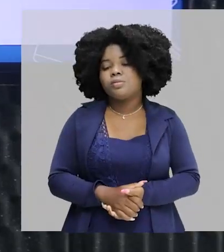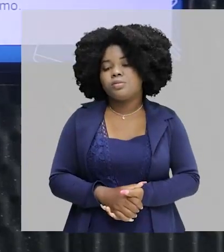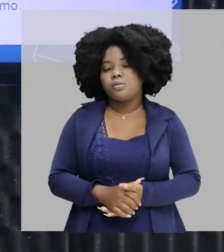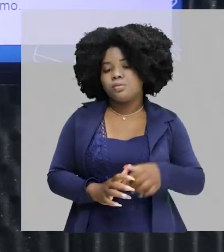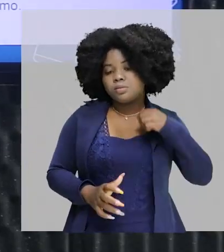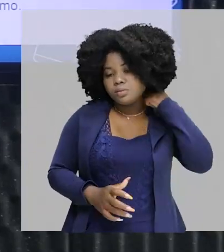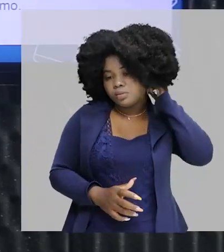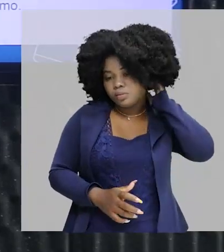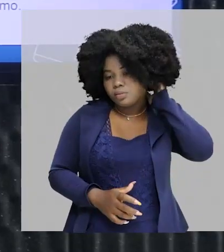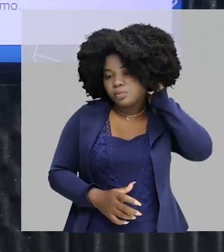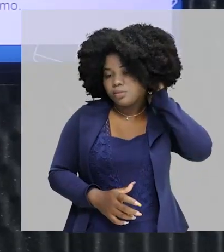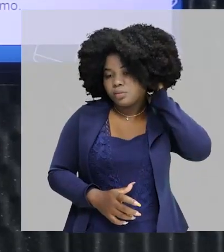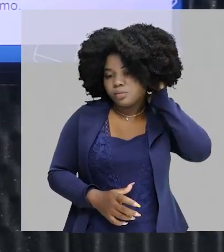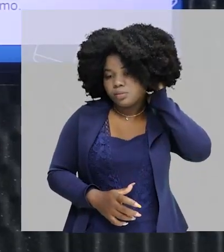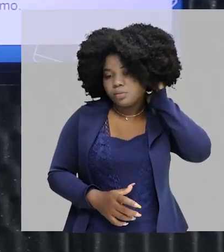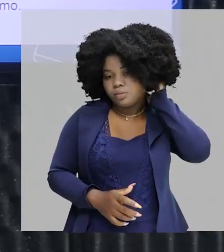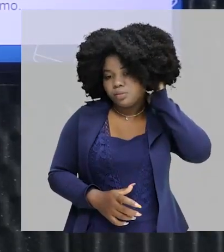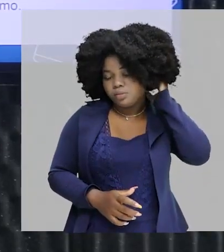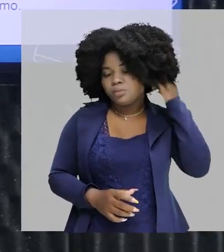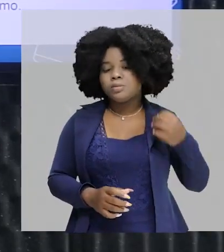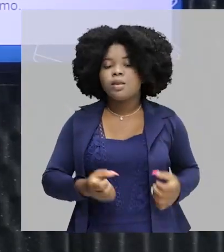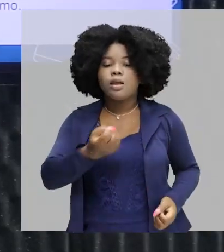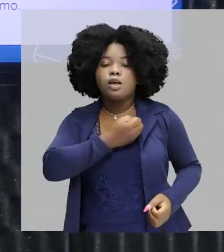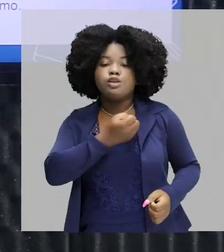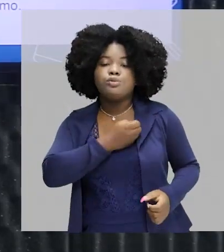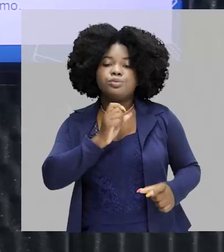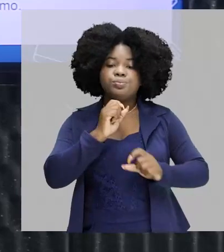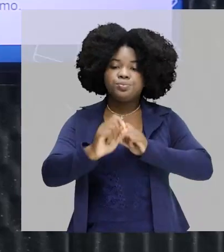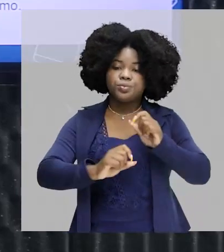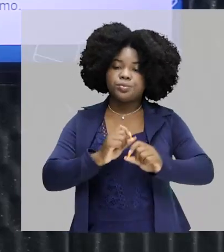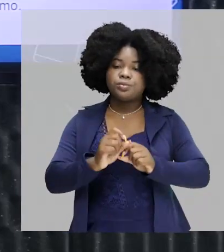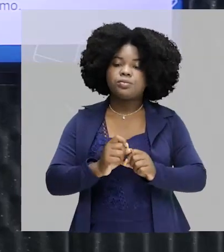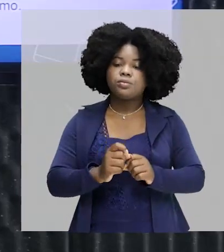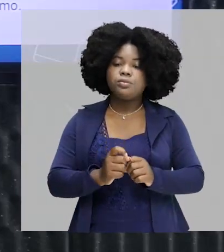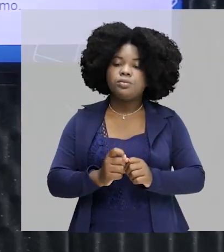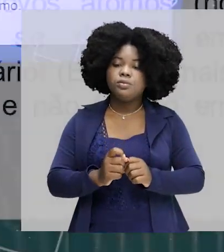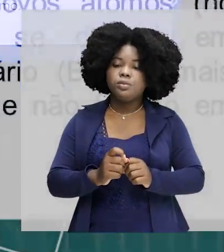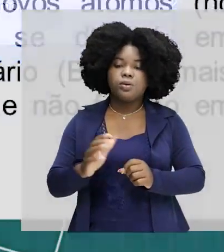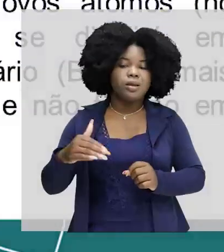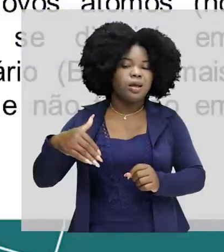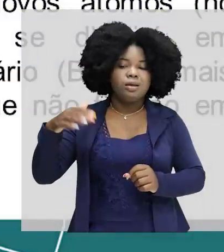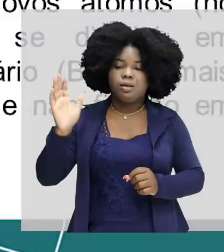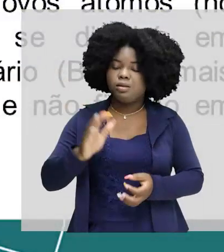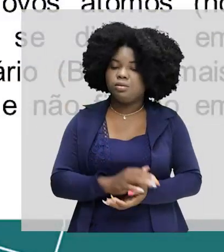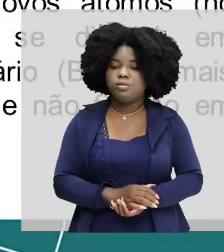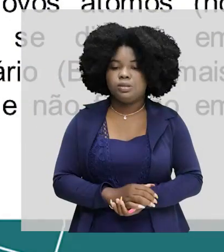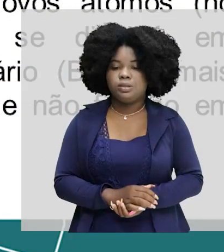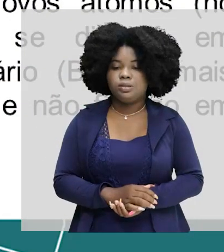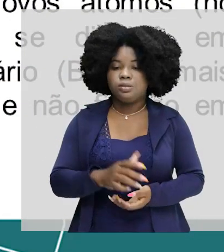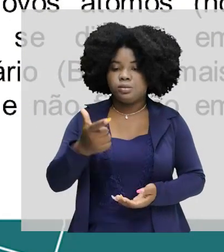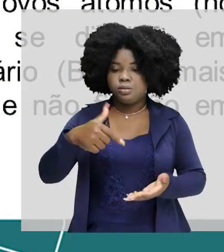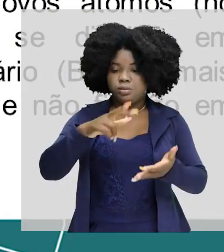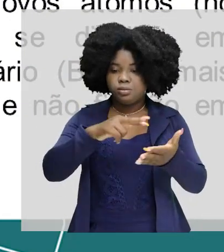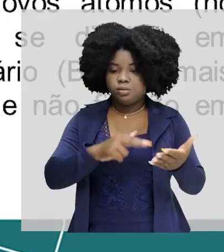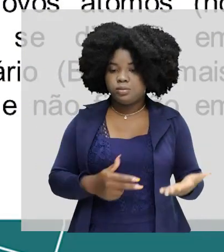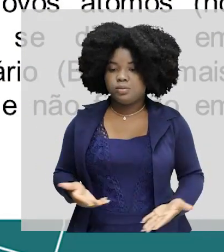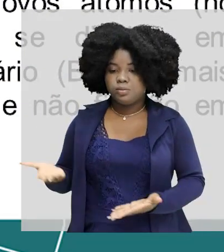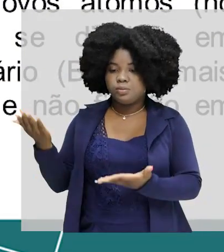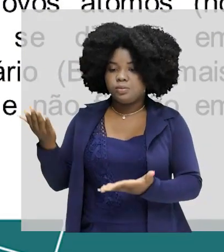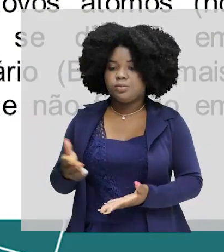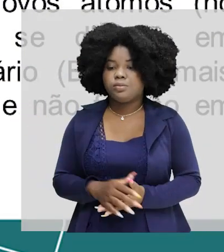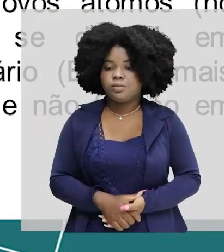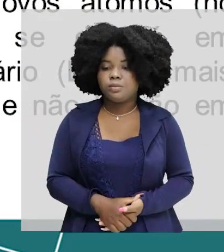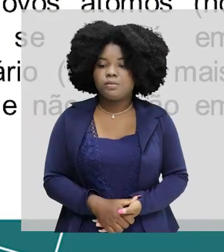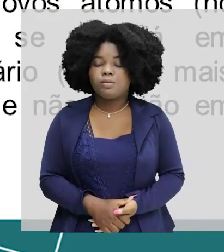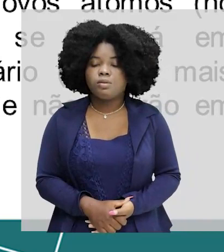é fantástica, um valor extremamente elevado. A fissão nuclear